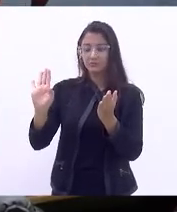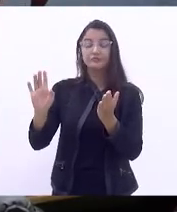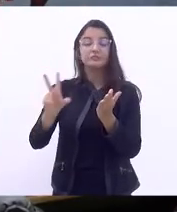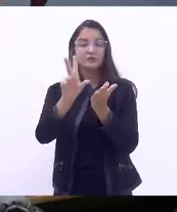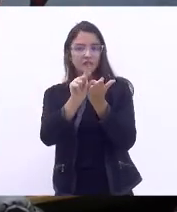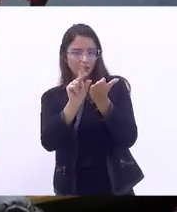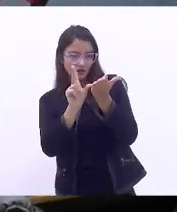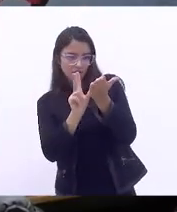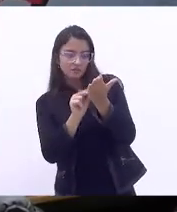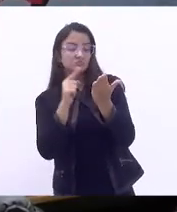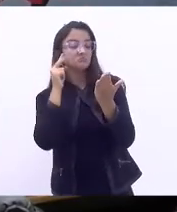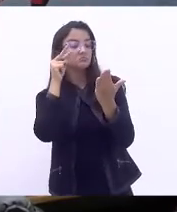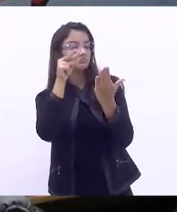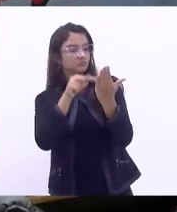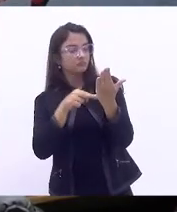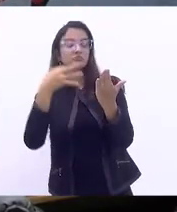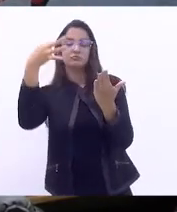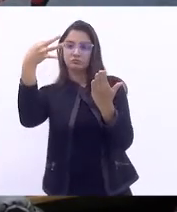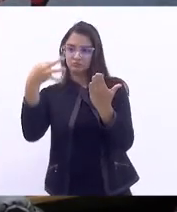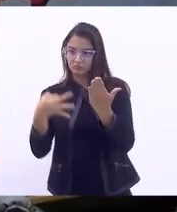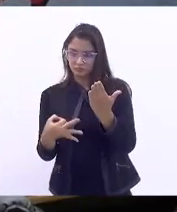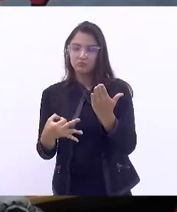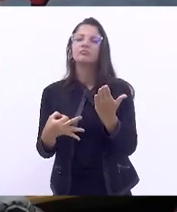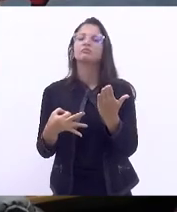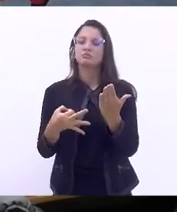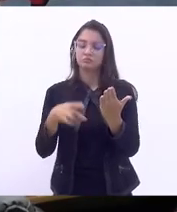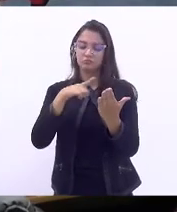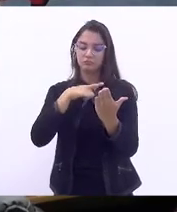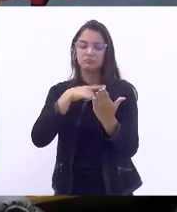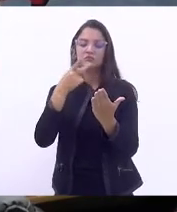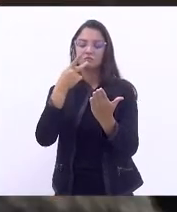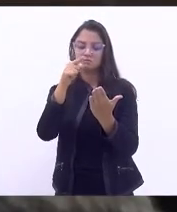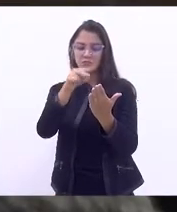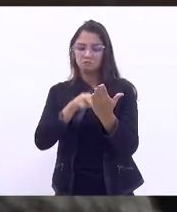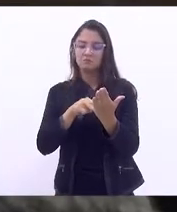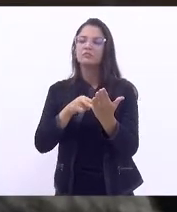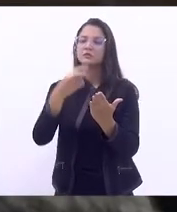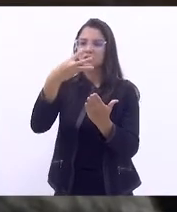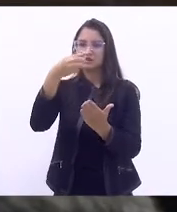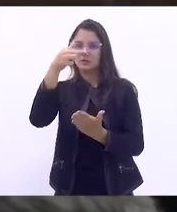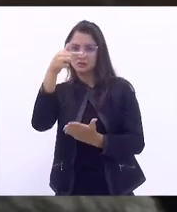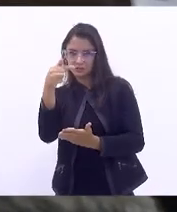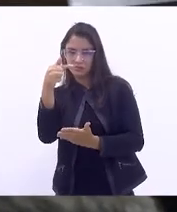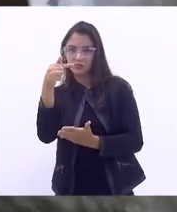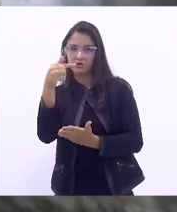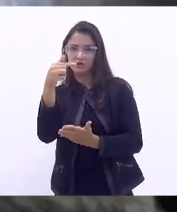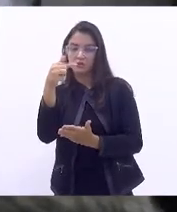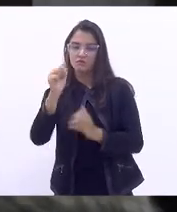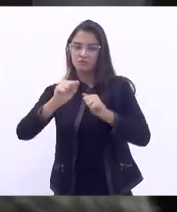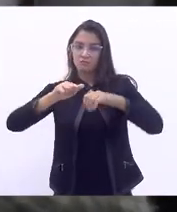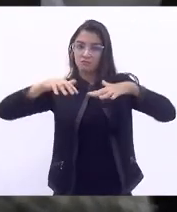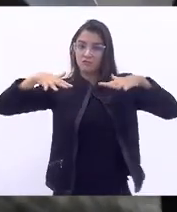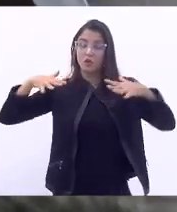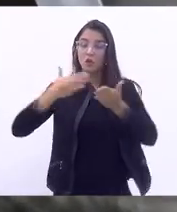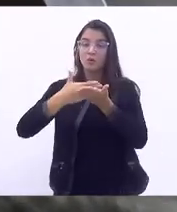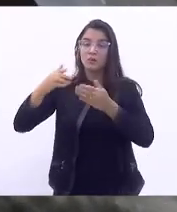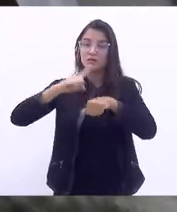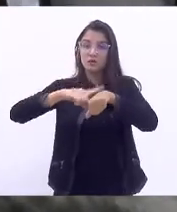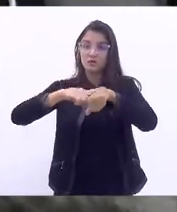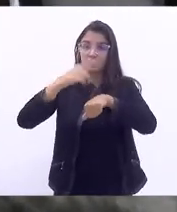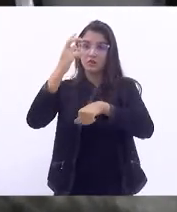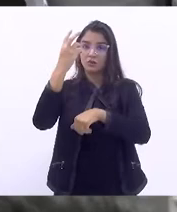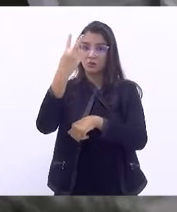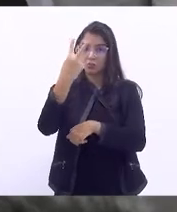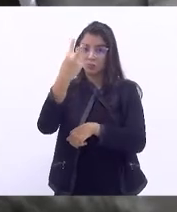a ata reflete com exatidão o ocorrido na 37ª sessão ordinária, que, iniciada às 14 horas, encerrou-se